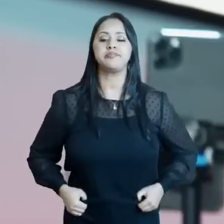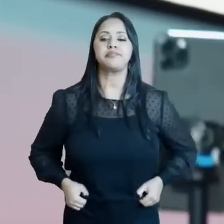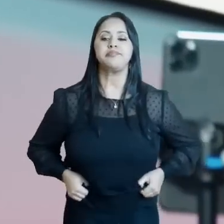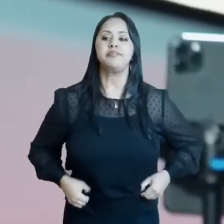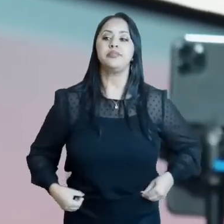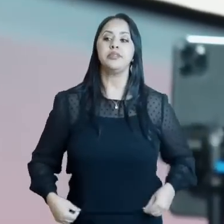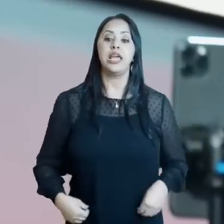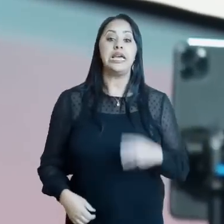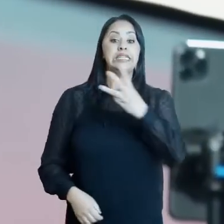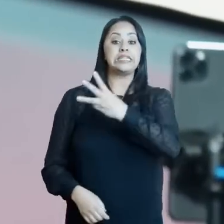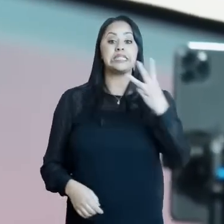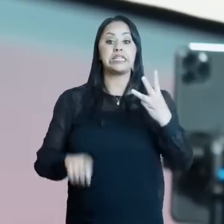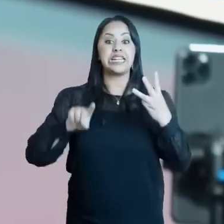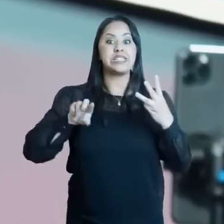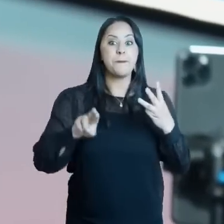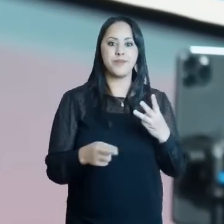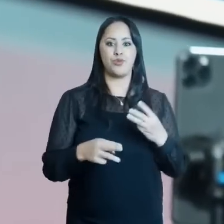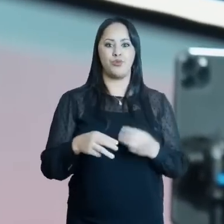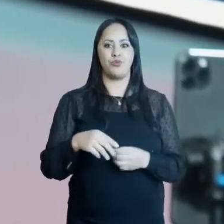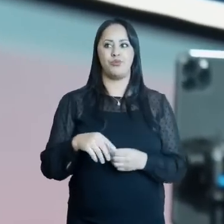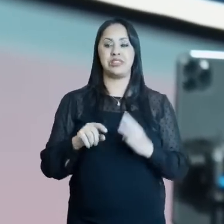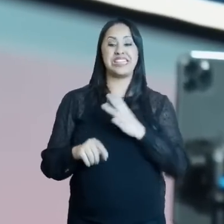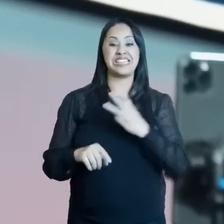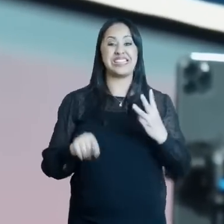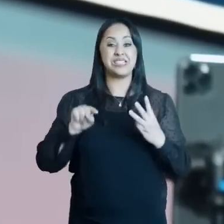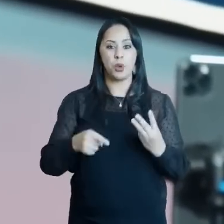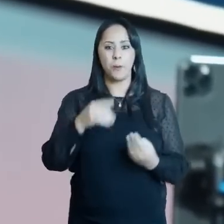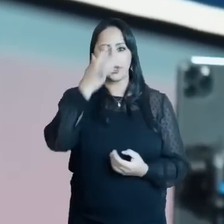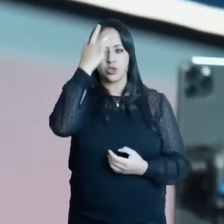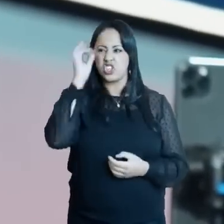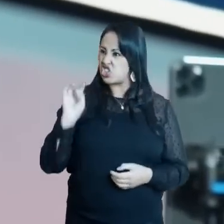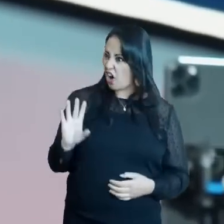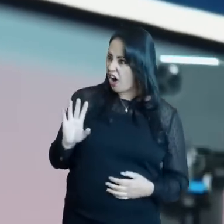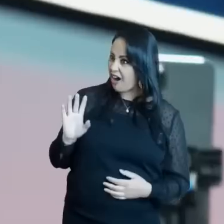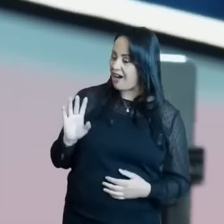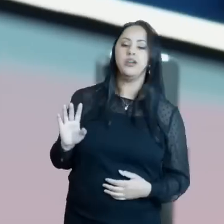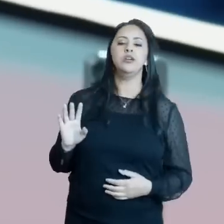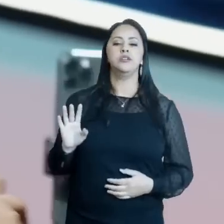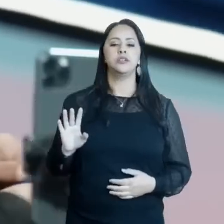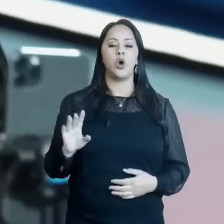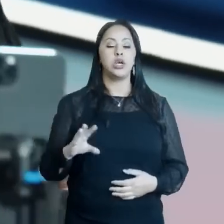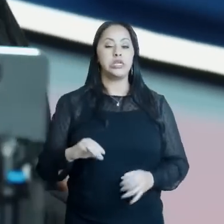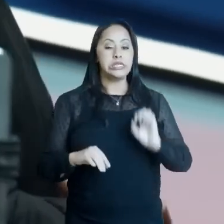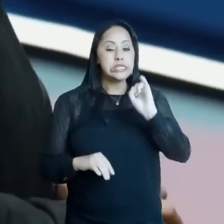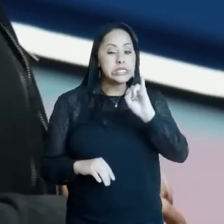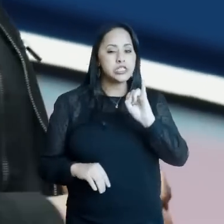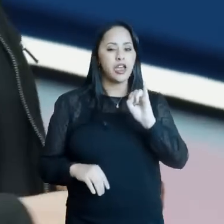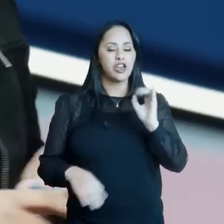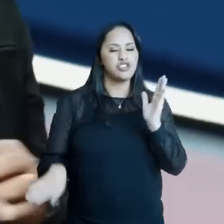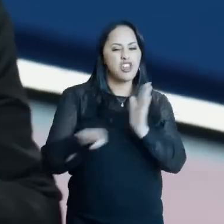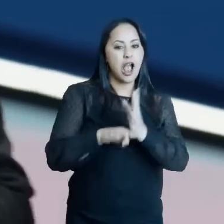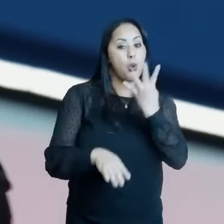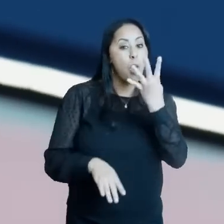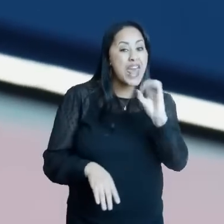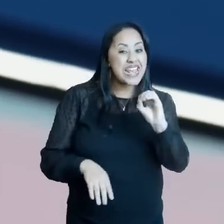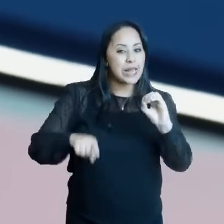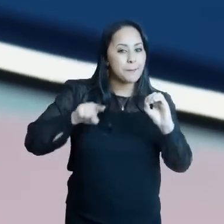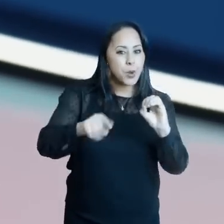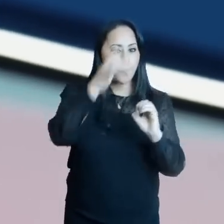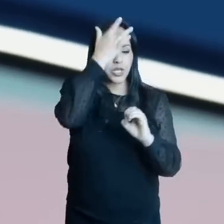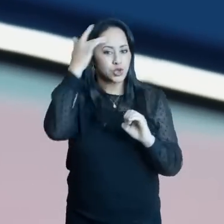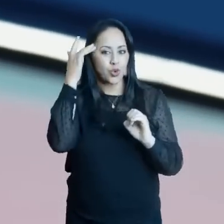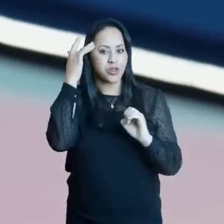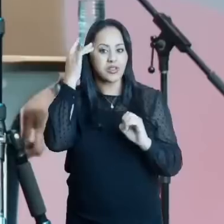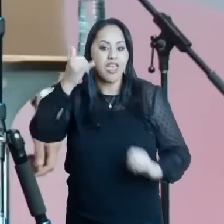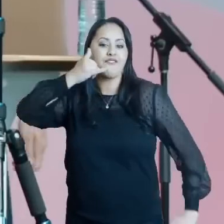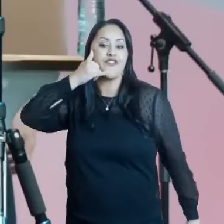Estamos com 33 mil pessoas no 33 YouTube. 33 só? Só. Se chegar em 40, vamos fazer ligação para 3 pessoas? Galera, se chegar